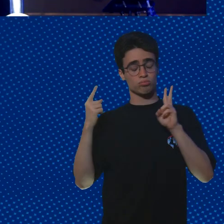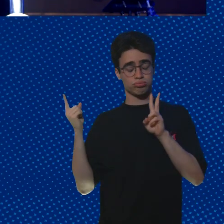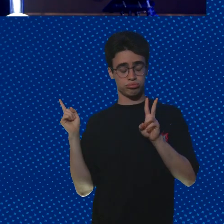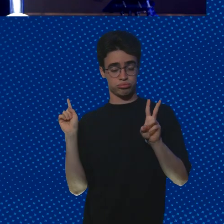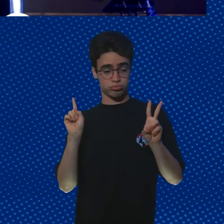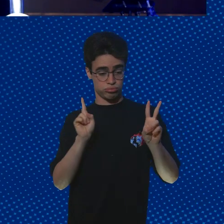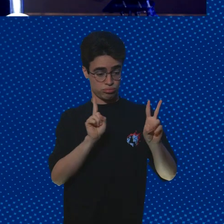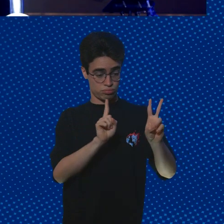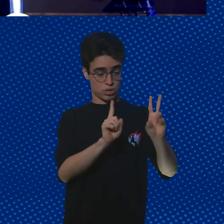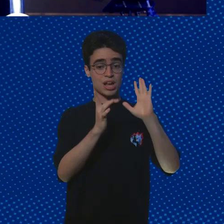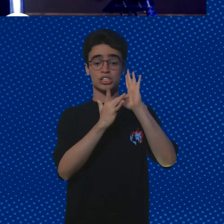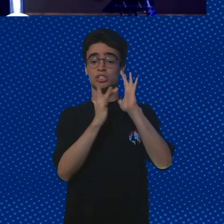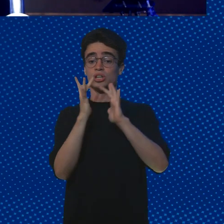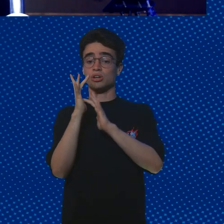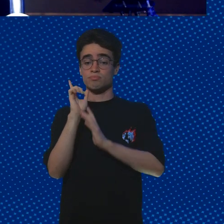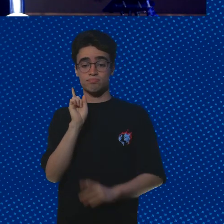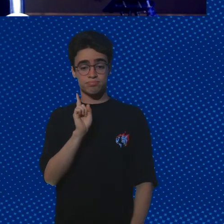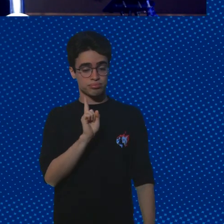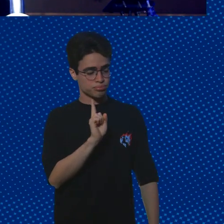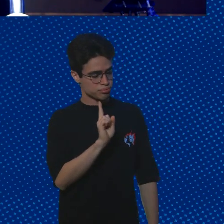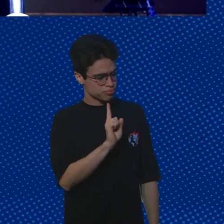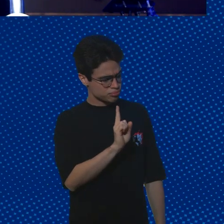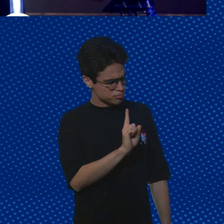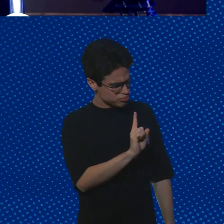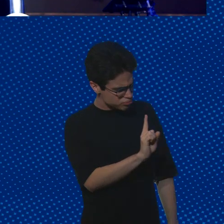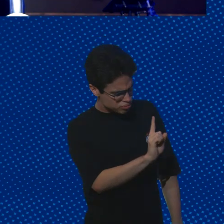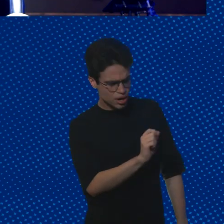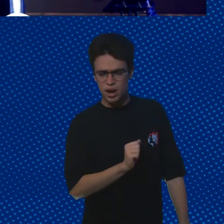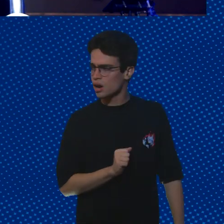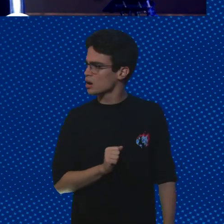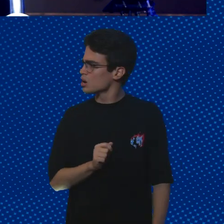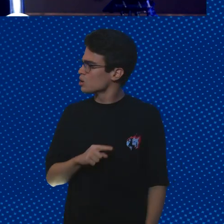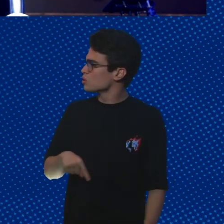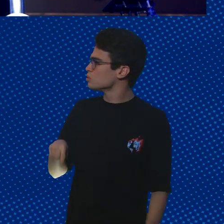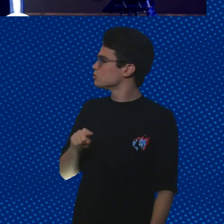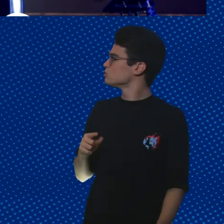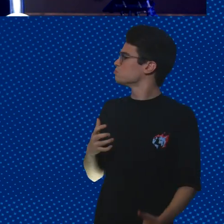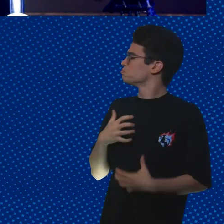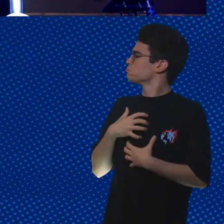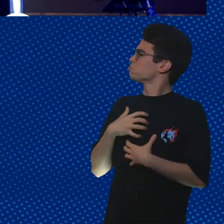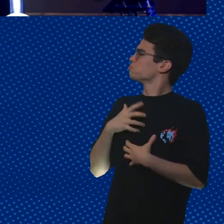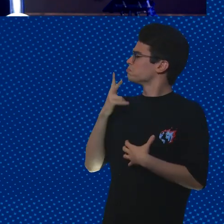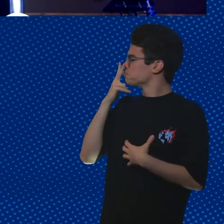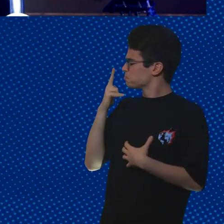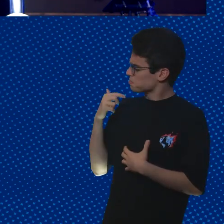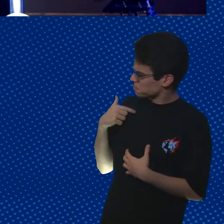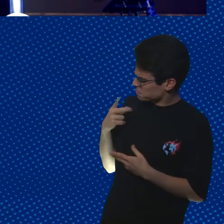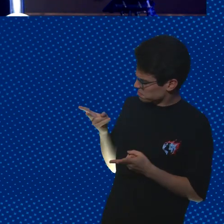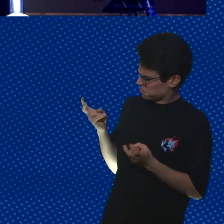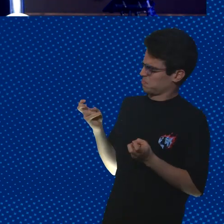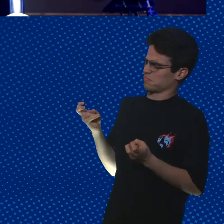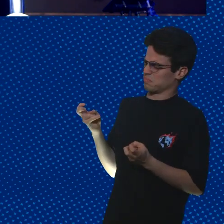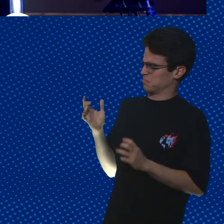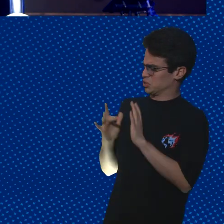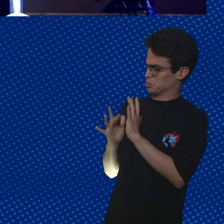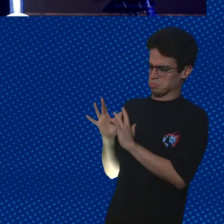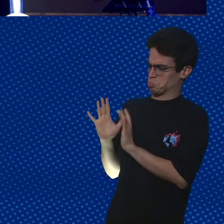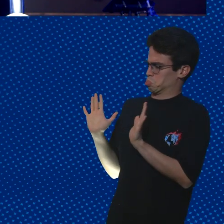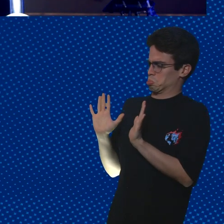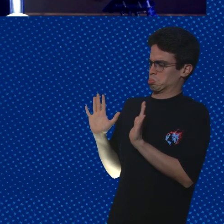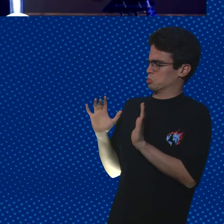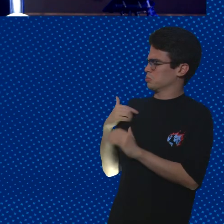aproximou e começou a andar com eles. Os olhos deles, porém, estavam como que impedidos de